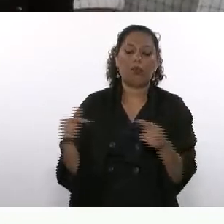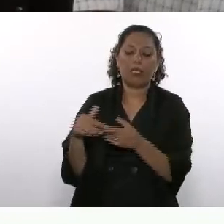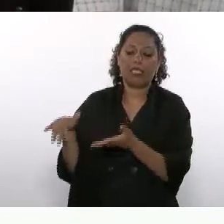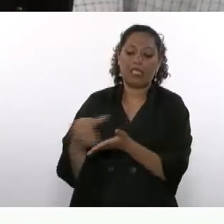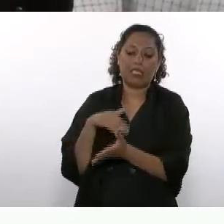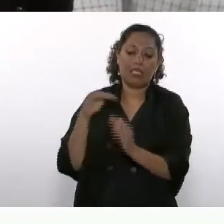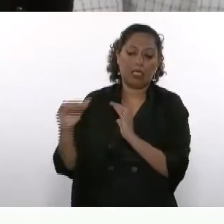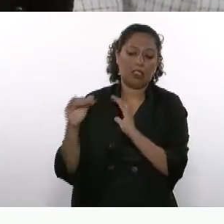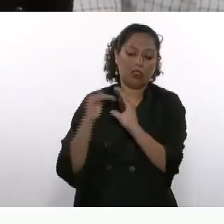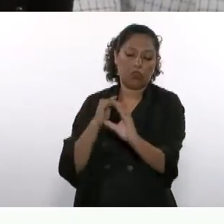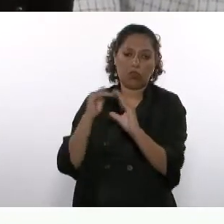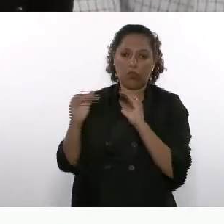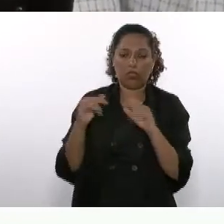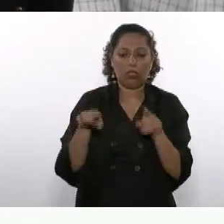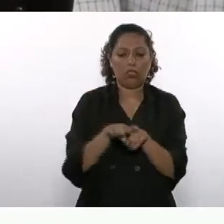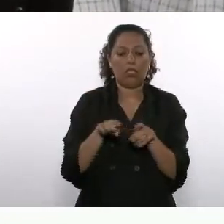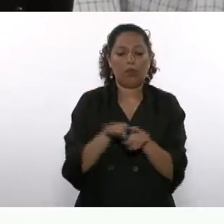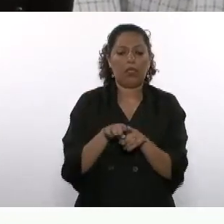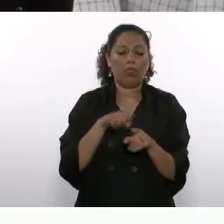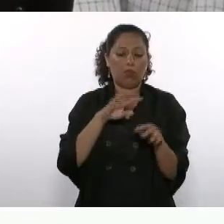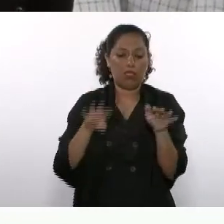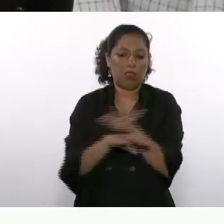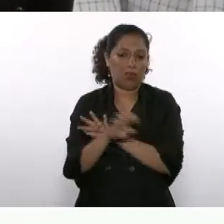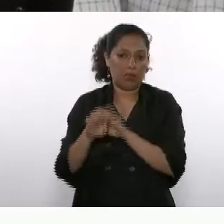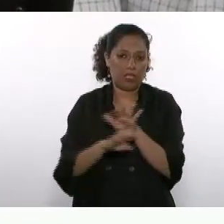as agências licitadas